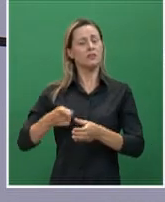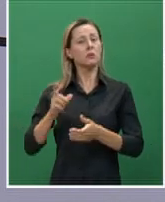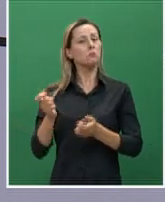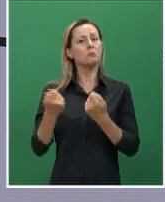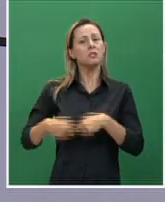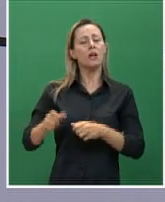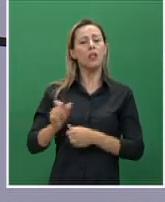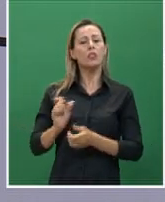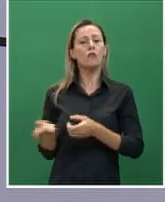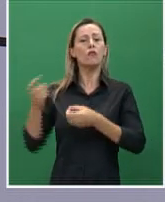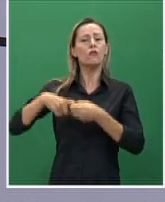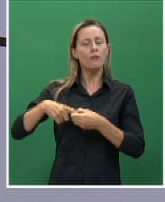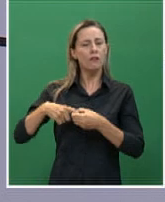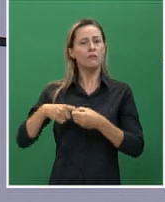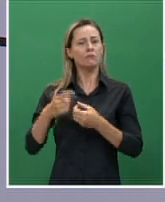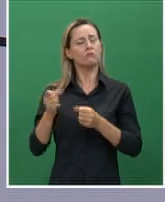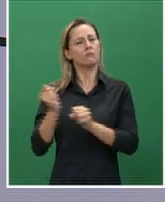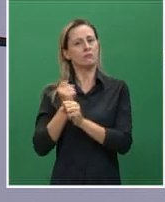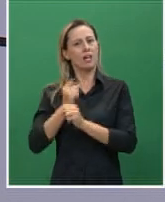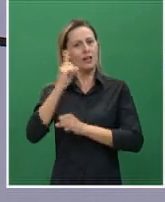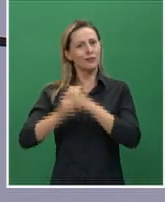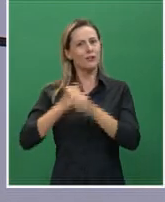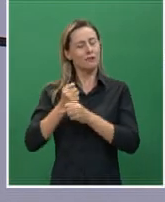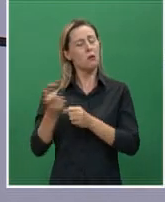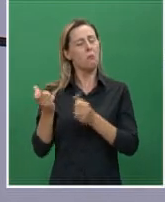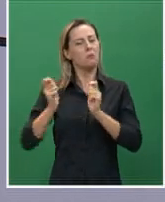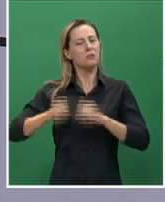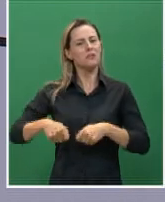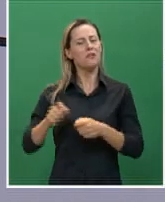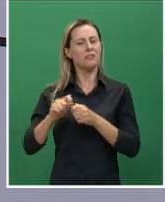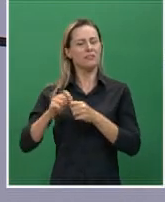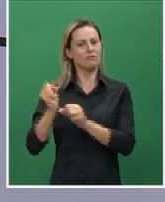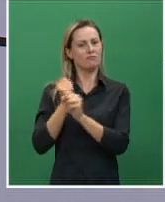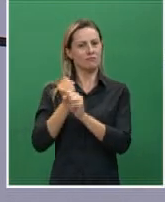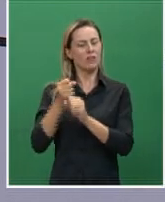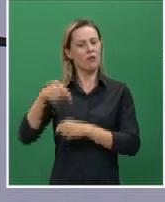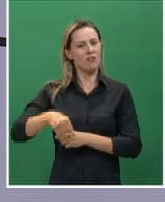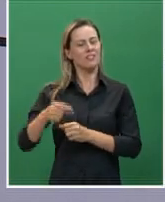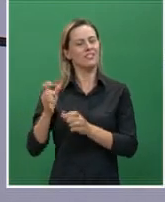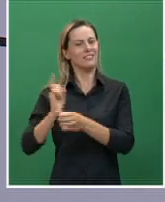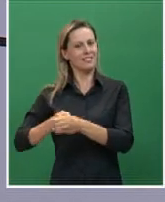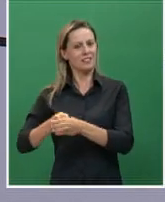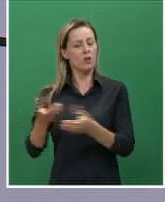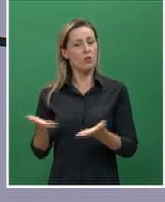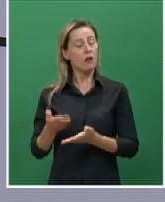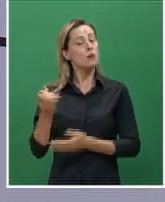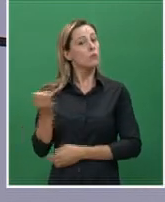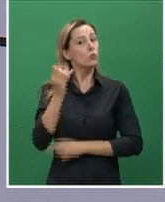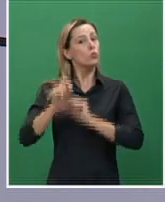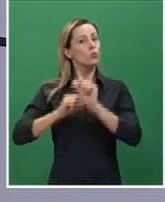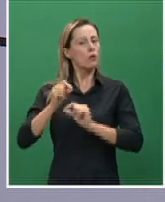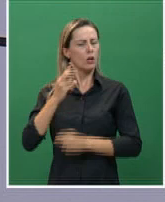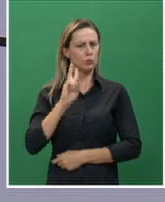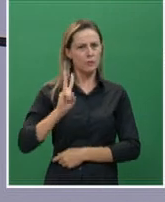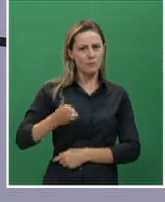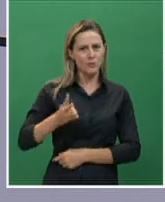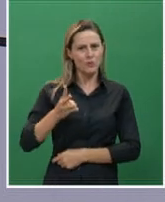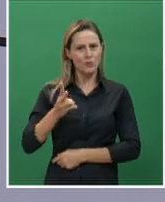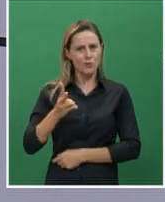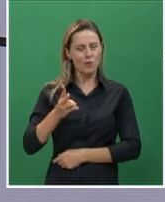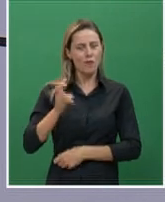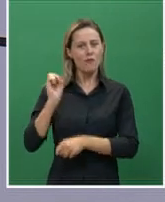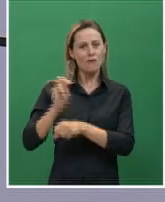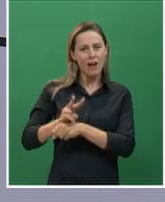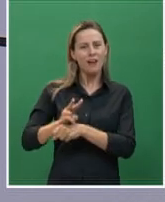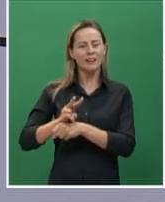precisar devolver o dinheiro poder entregar essas obras no ano que vem para nossa cidade e o ponto importante Estamos comprando duas mil vagas também na iniciativa